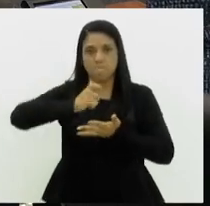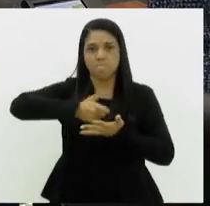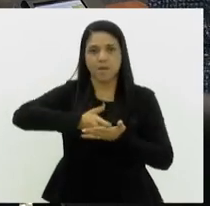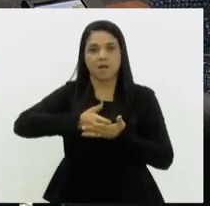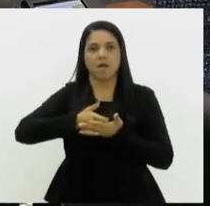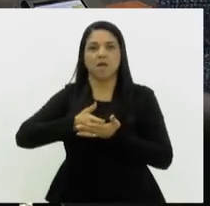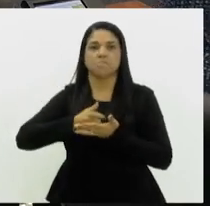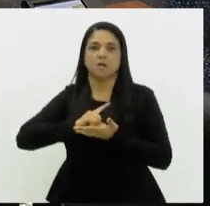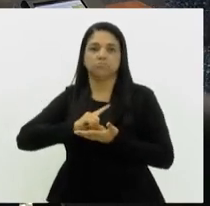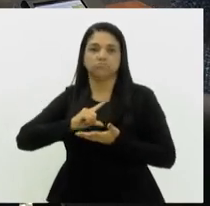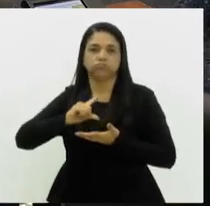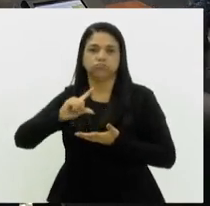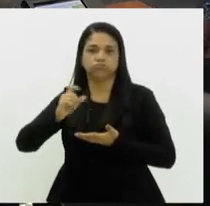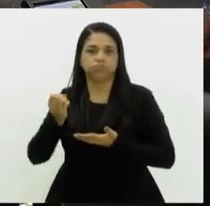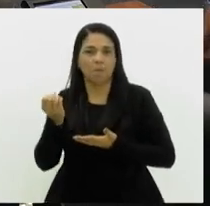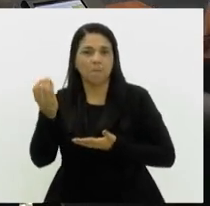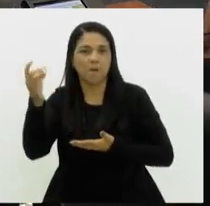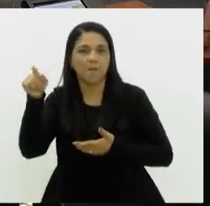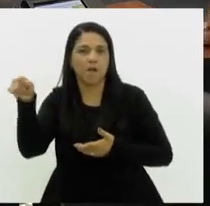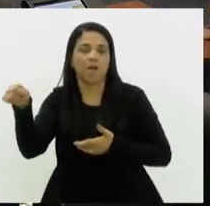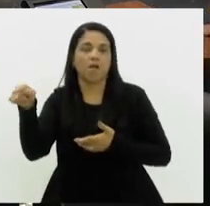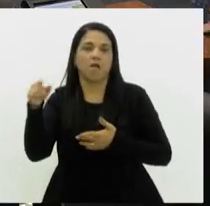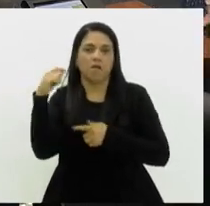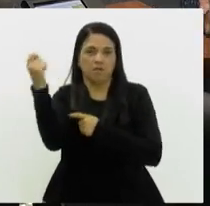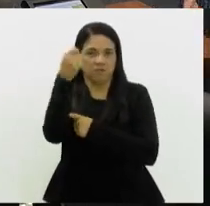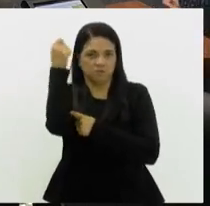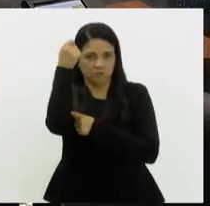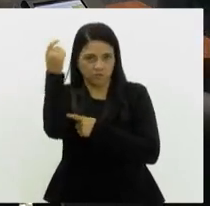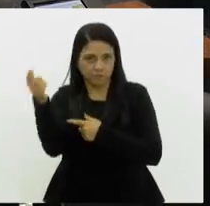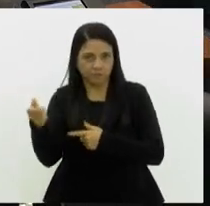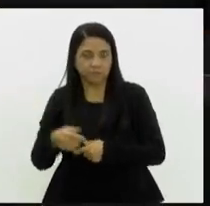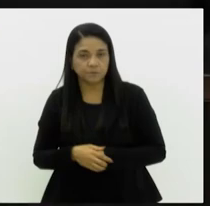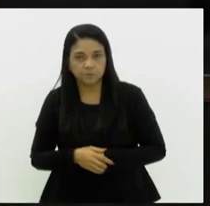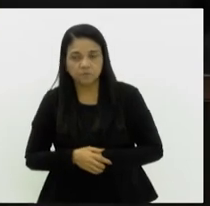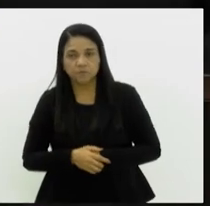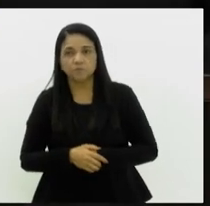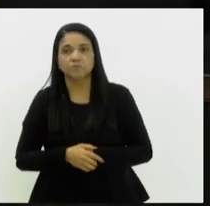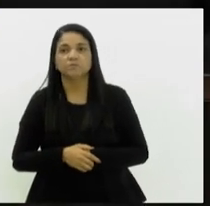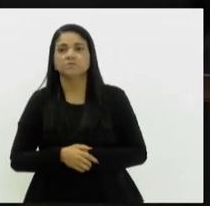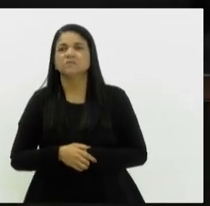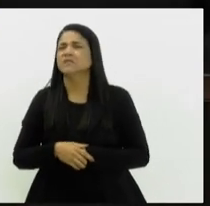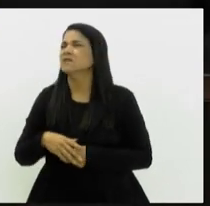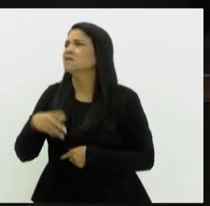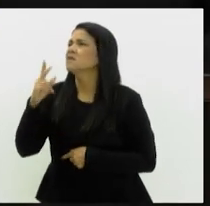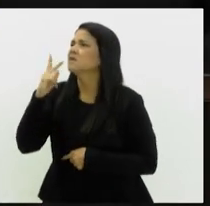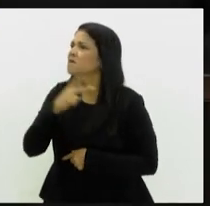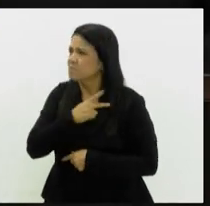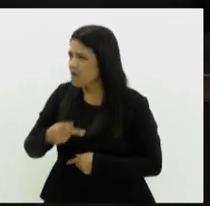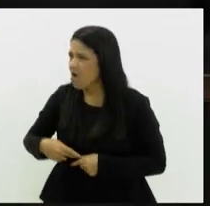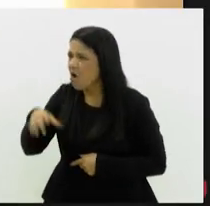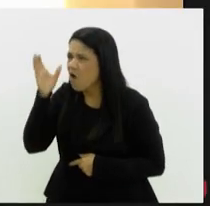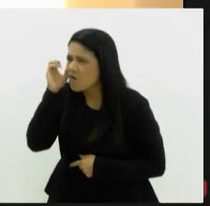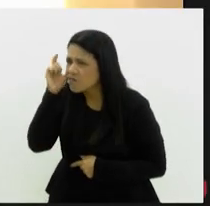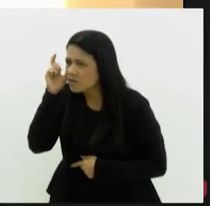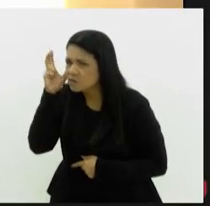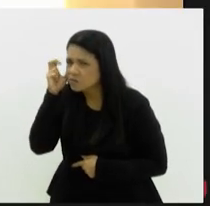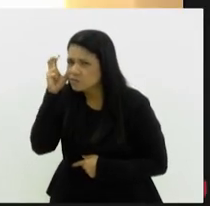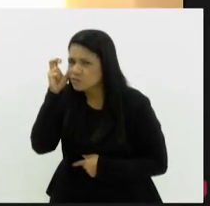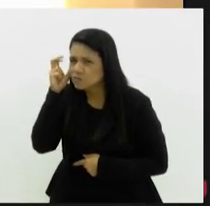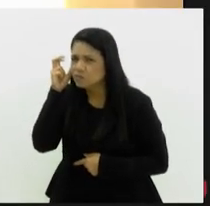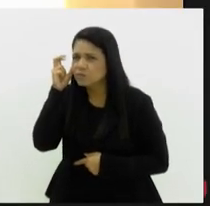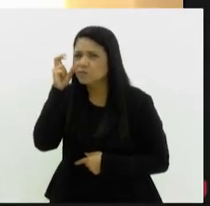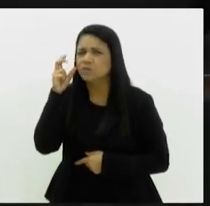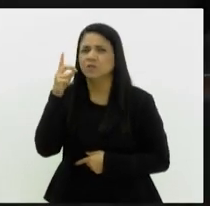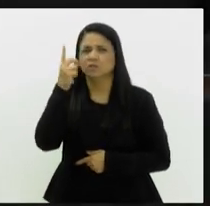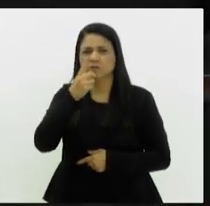Presidente. Senhor presidente, você está me ouvindo? Presidente, estou aqui. Estou ouvindo bem, deputado Ottoni. Deixa o Ottoni